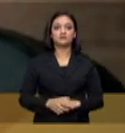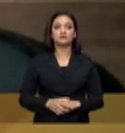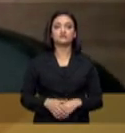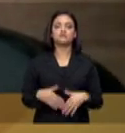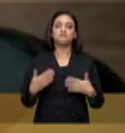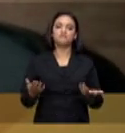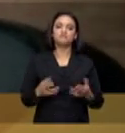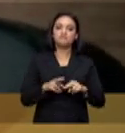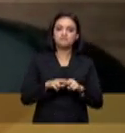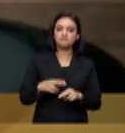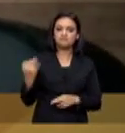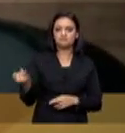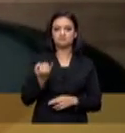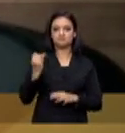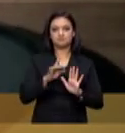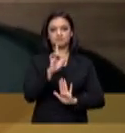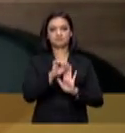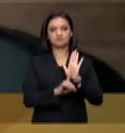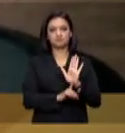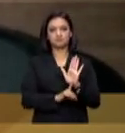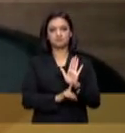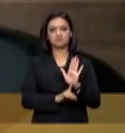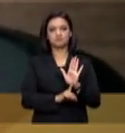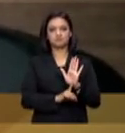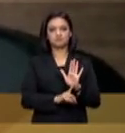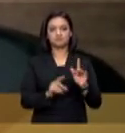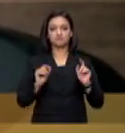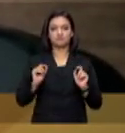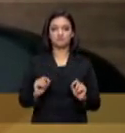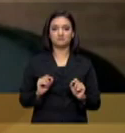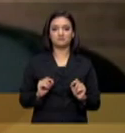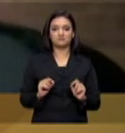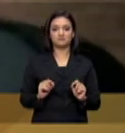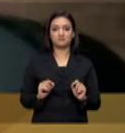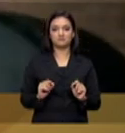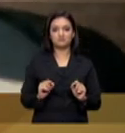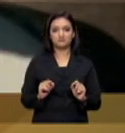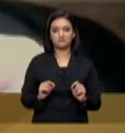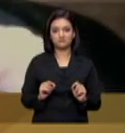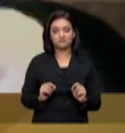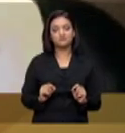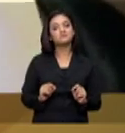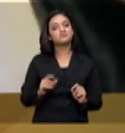desse direito, ele jamais poderia se tornar absoluto, de modo que